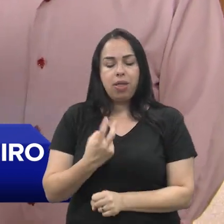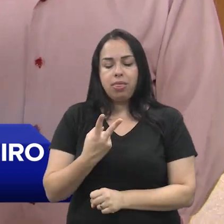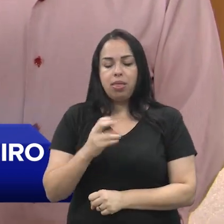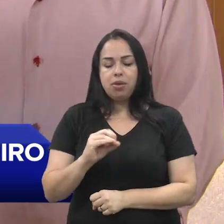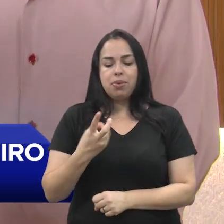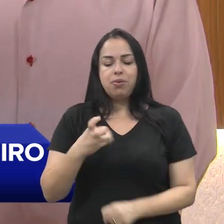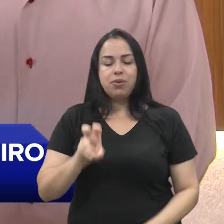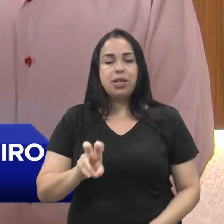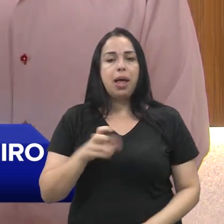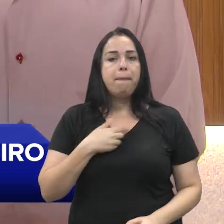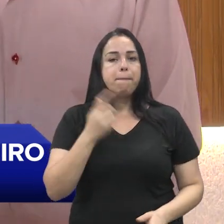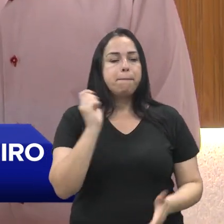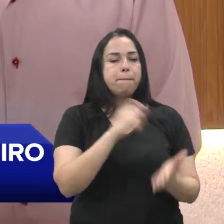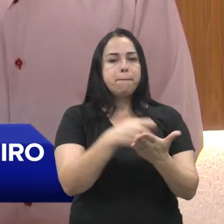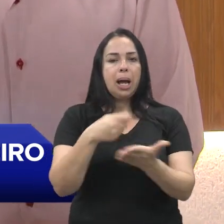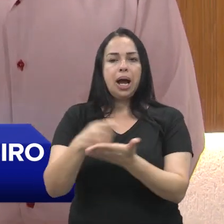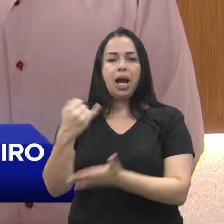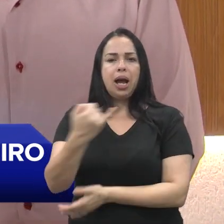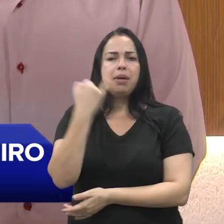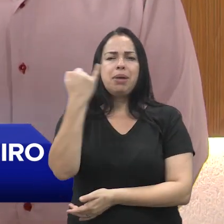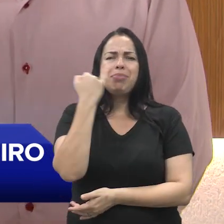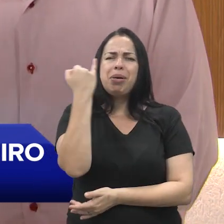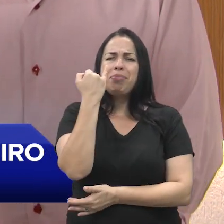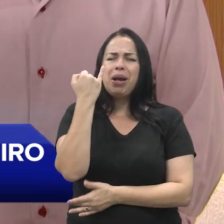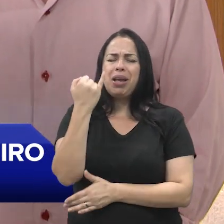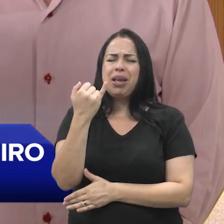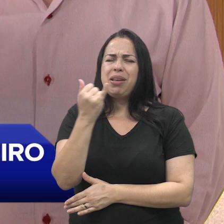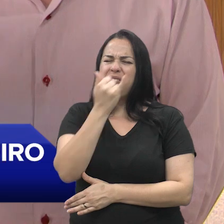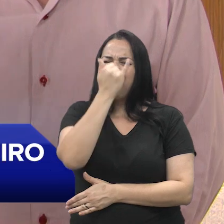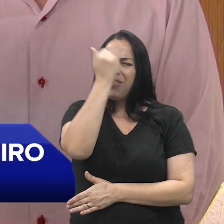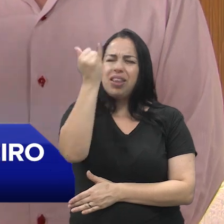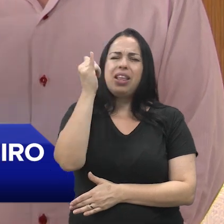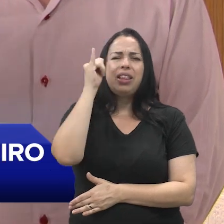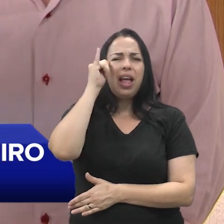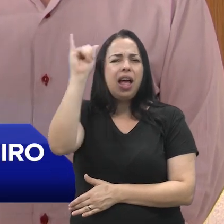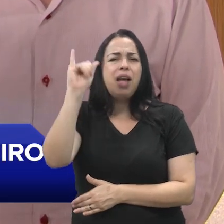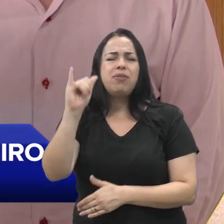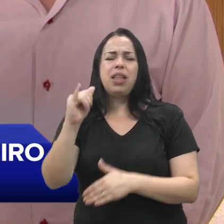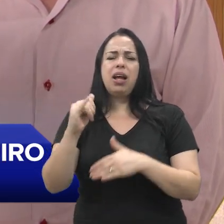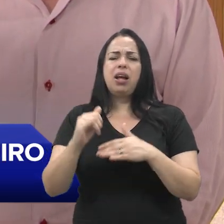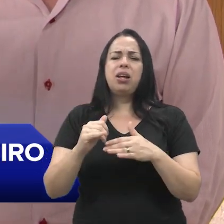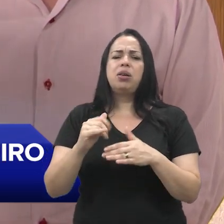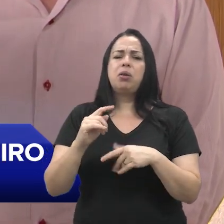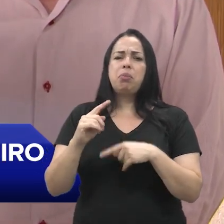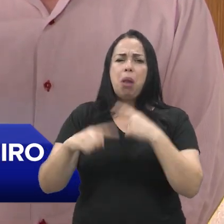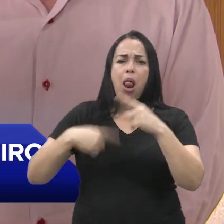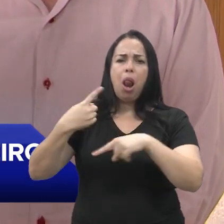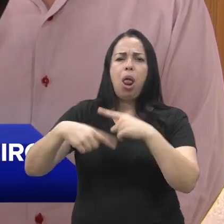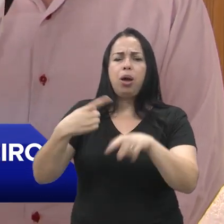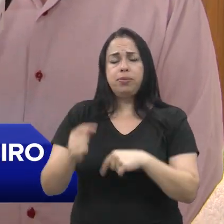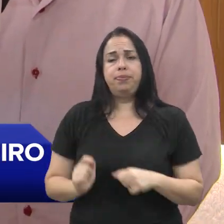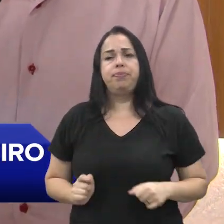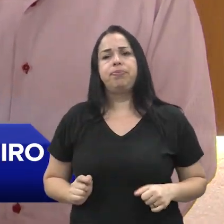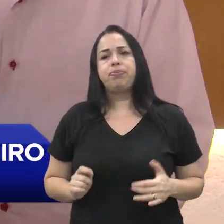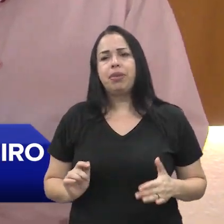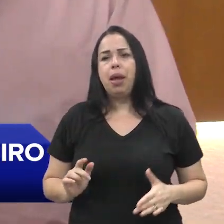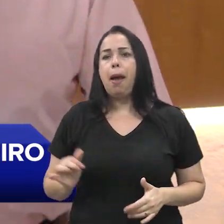Começar o ano já conseguindo pagar essas dívidas já é fundamental para não deixar acumular para o resto do